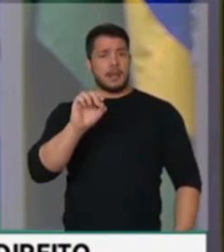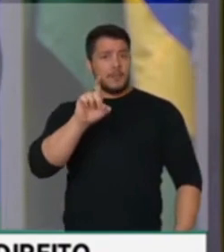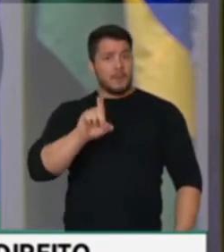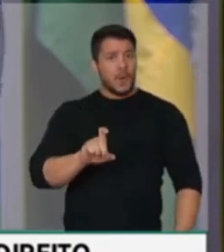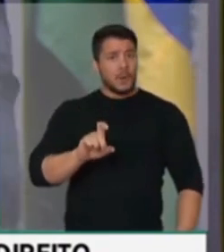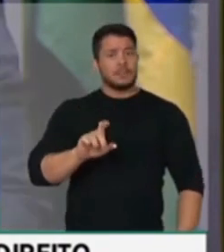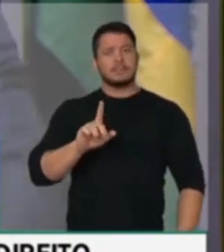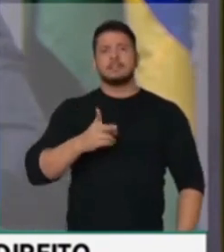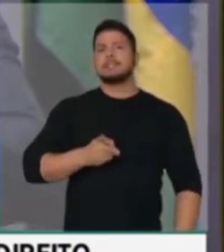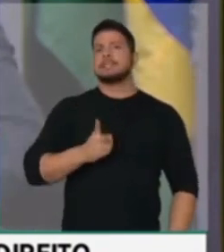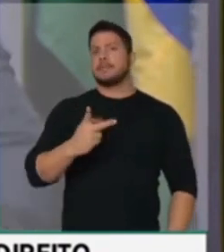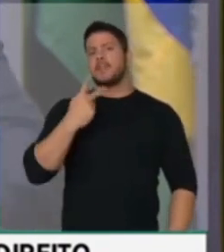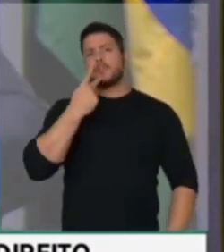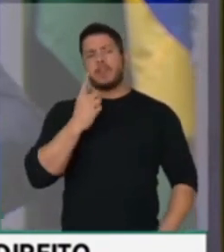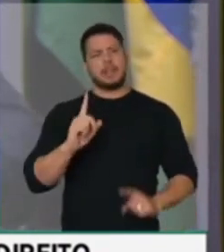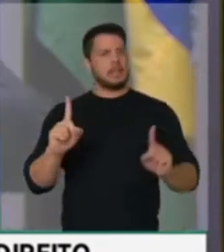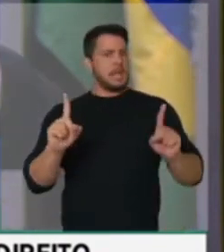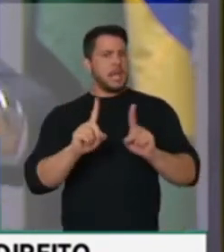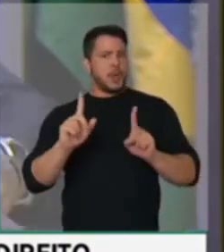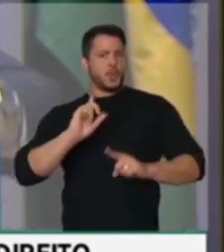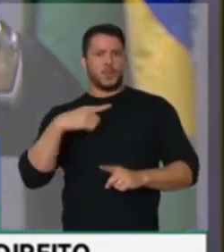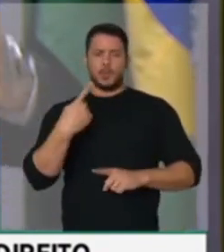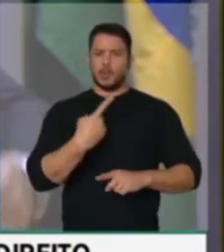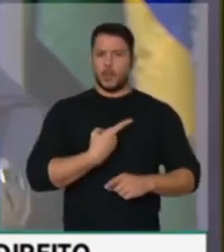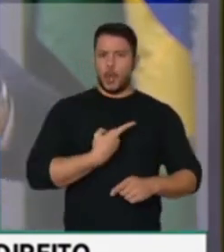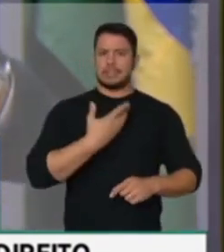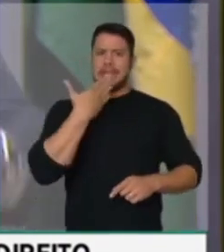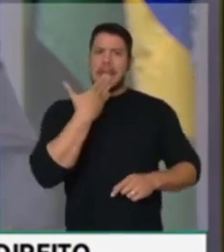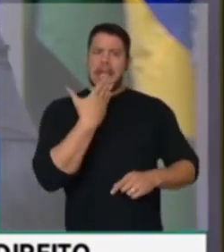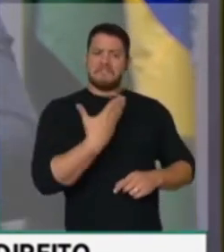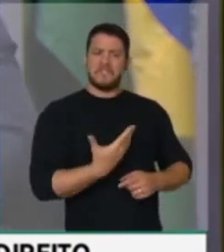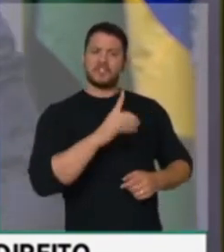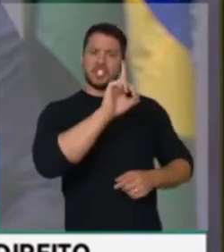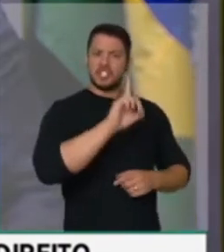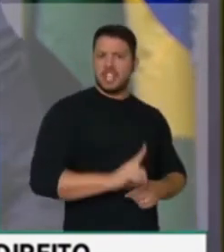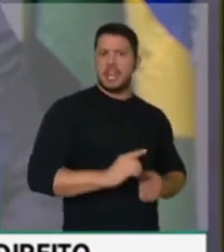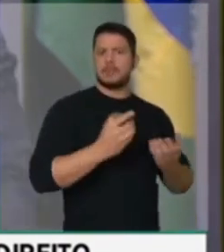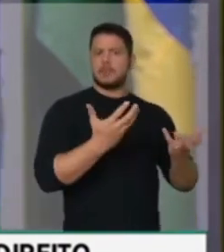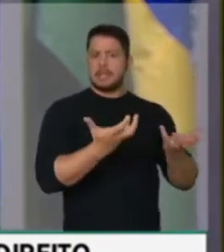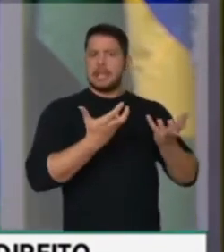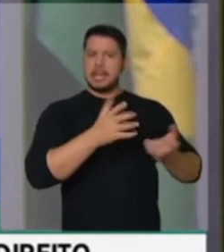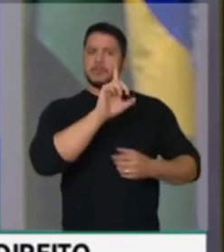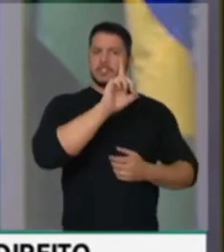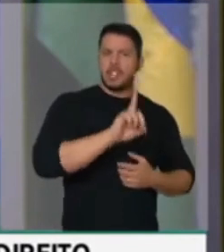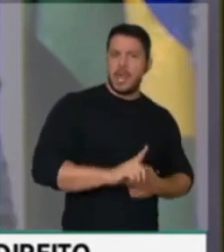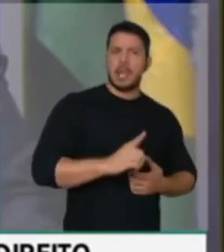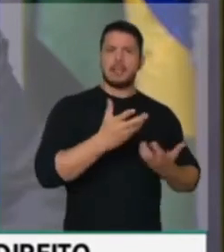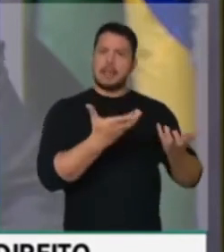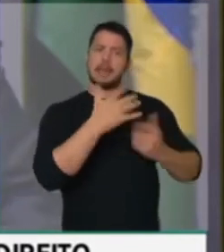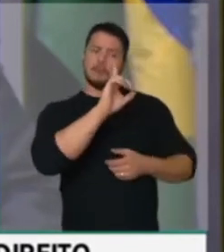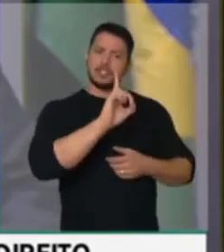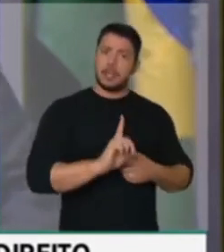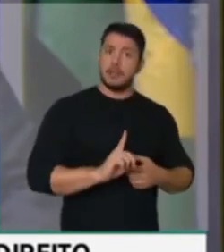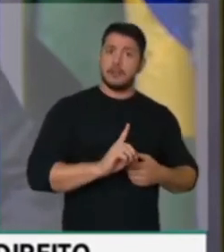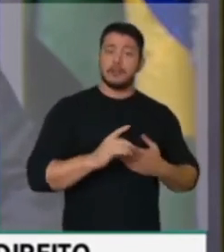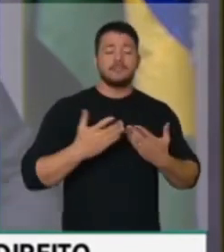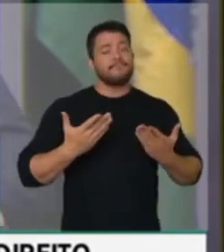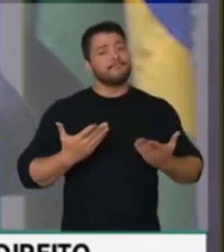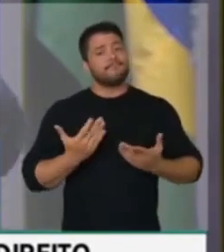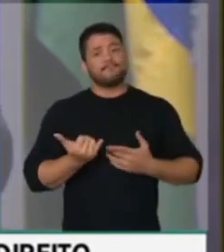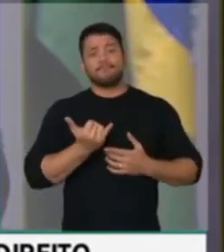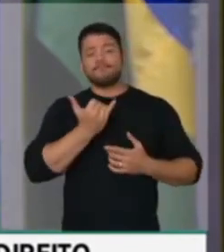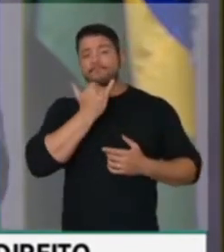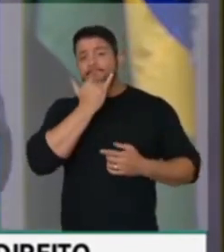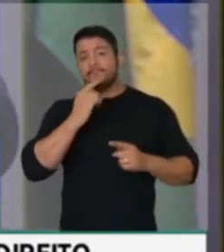lutando por direitos. Estão lutando pelo Estado Democrático de Direito. Então, esse tipo penal,